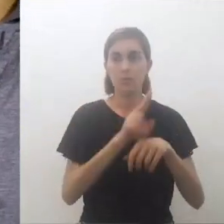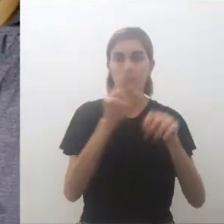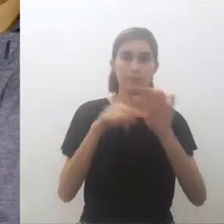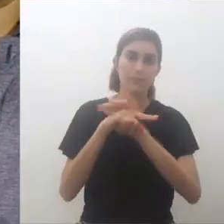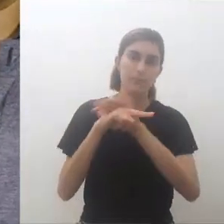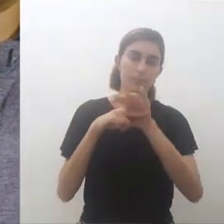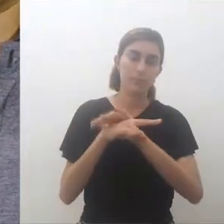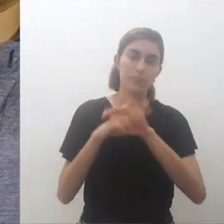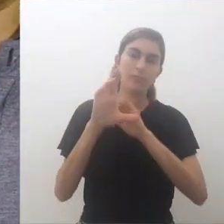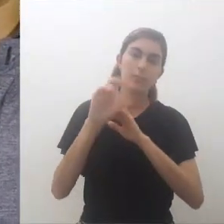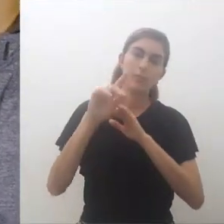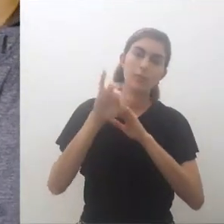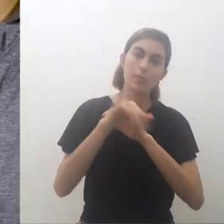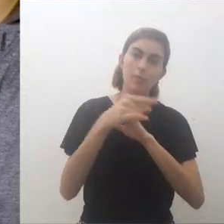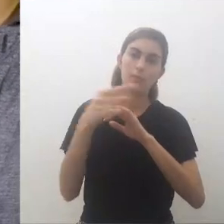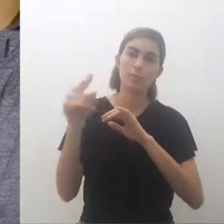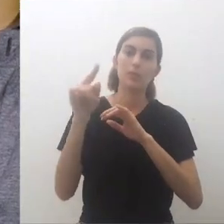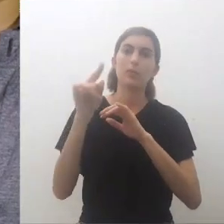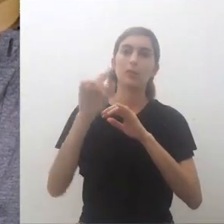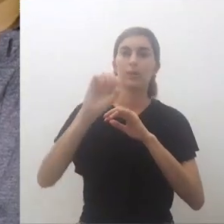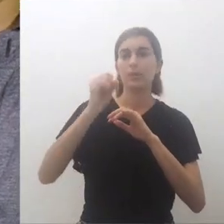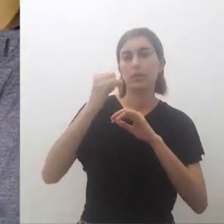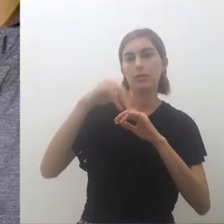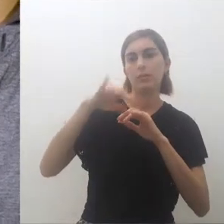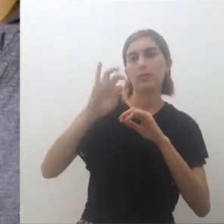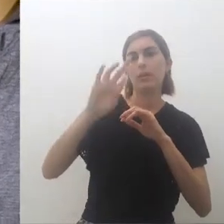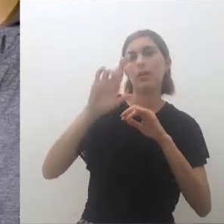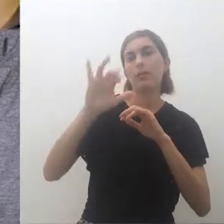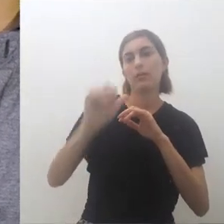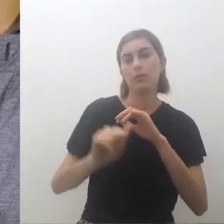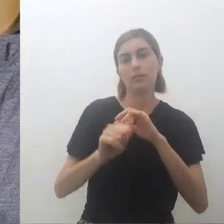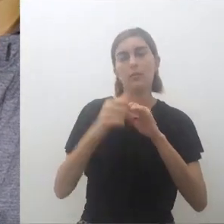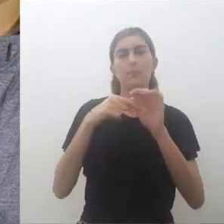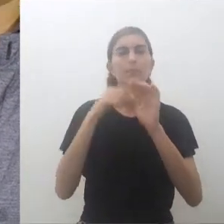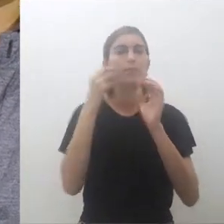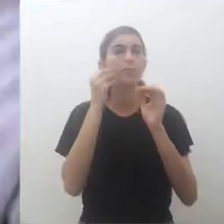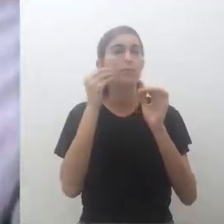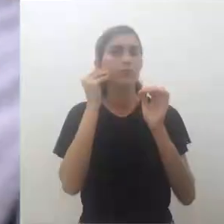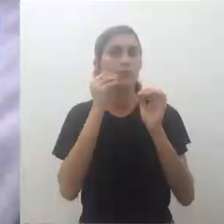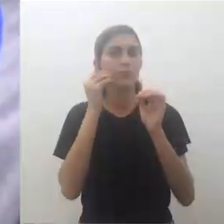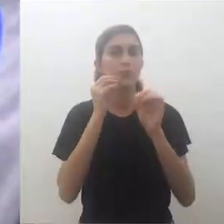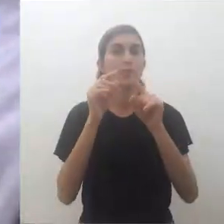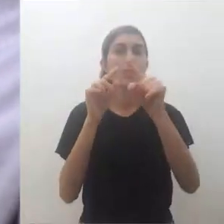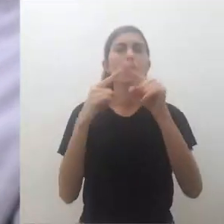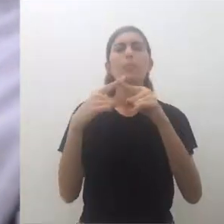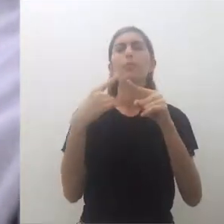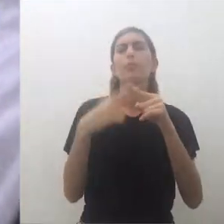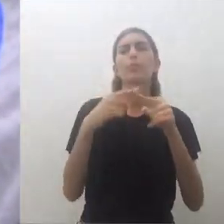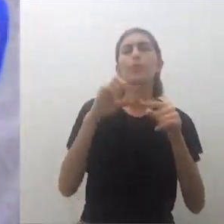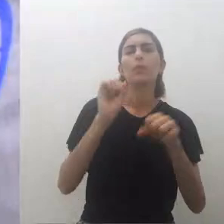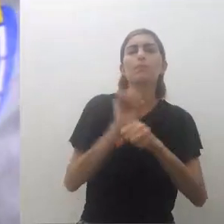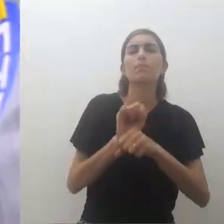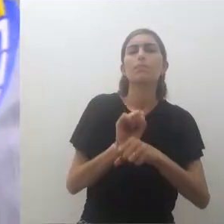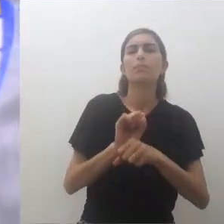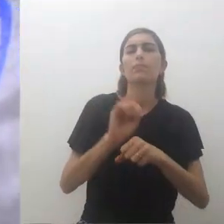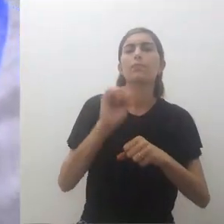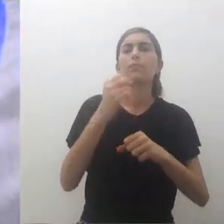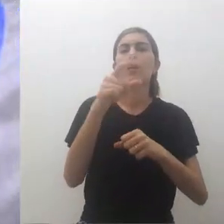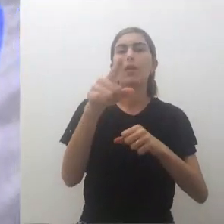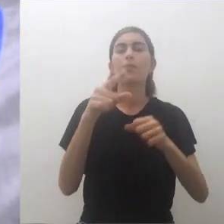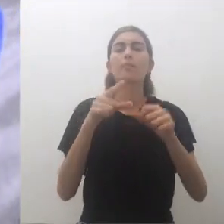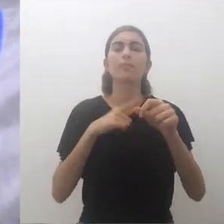uma composição de forma simétrica, estática. Por que estático? Os